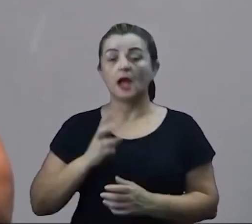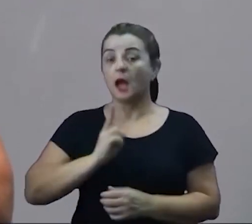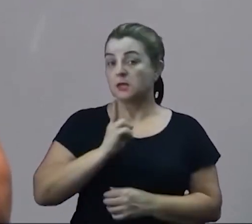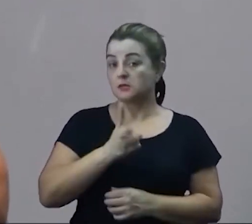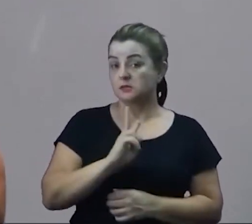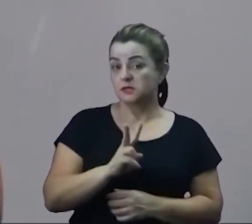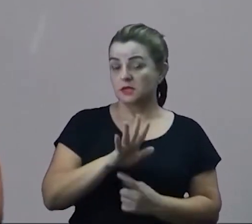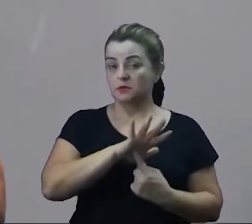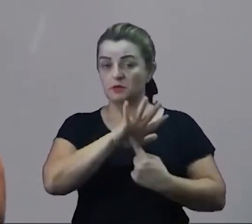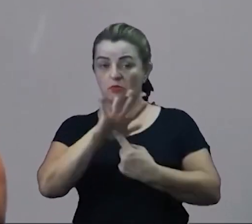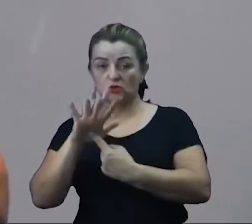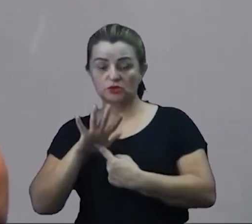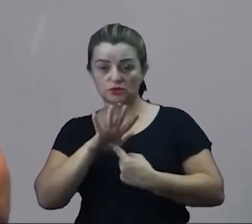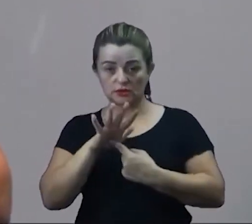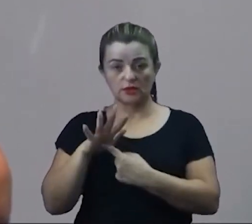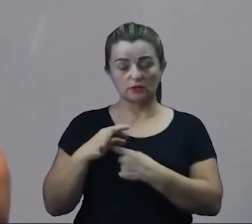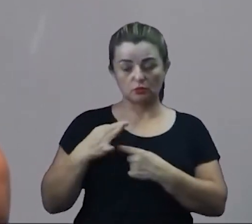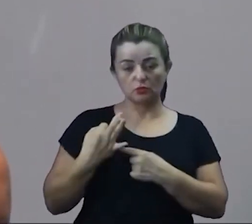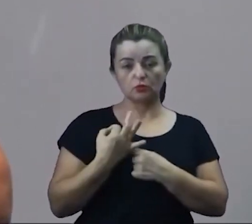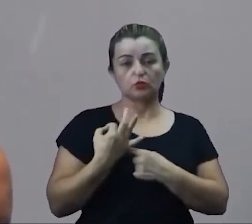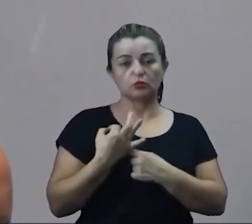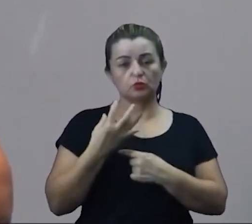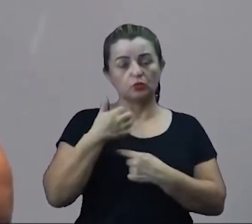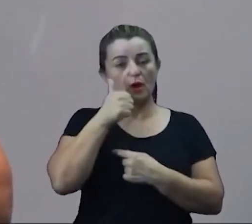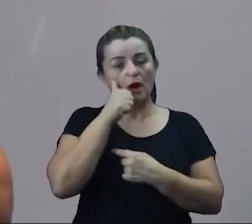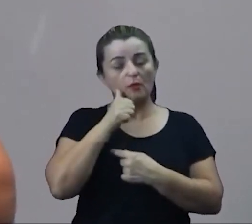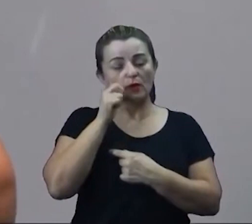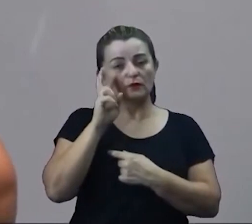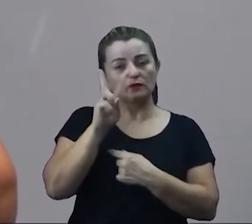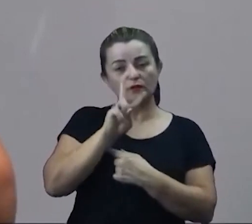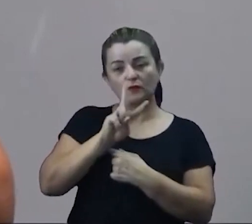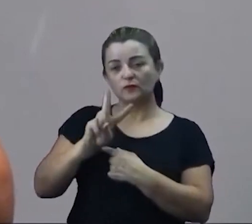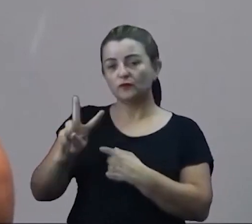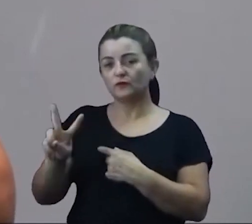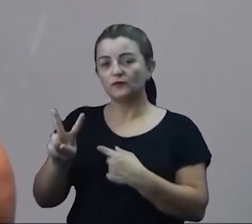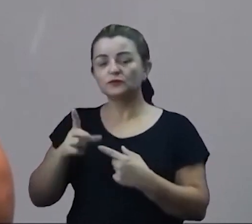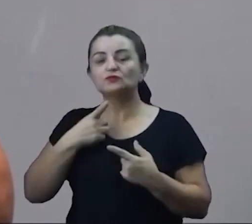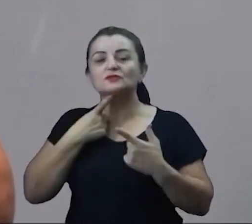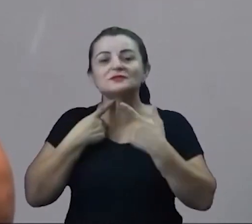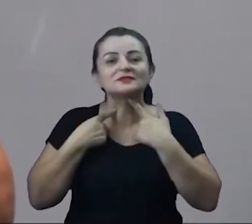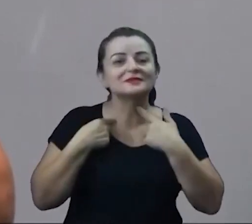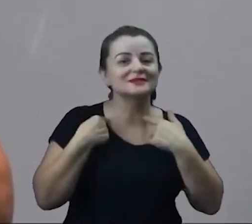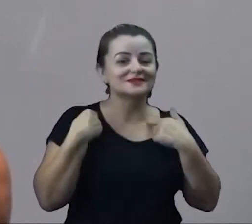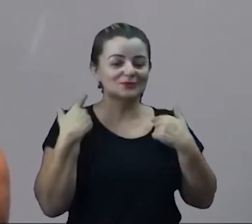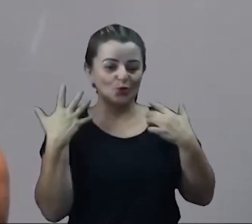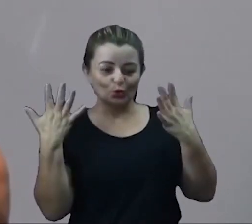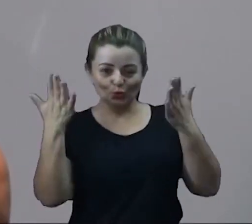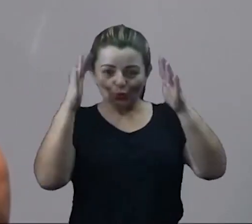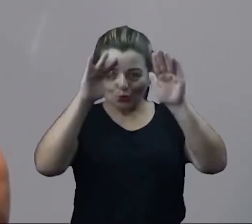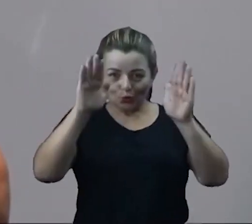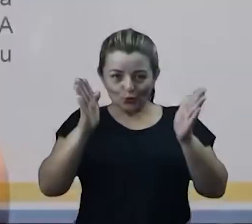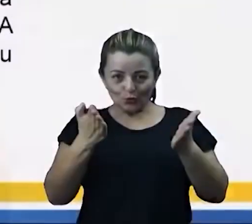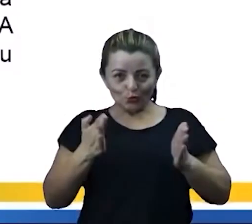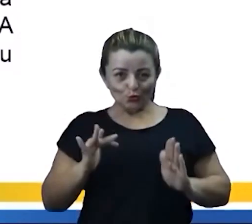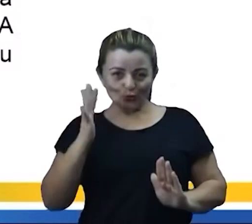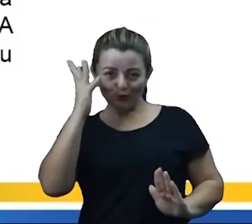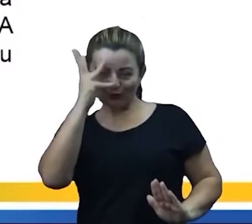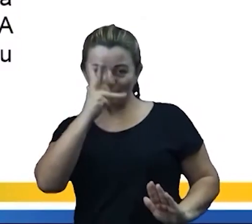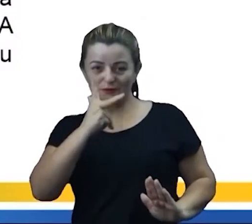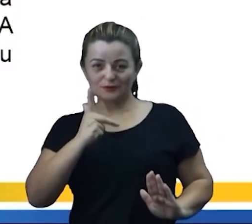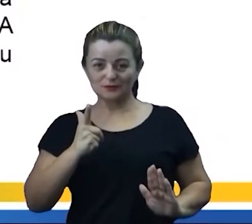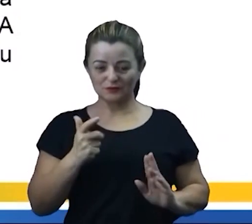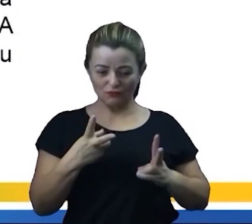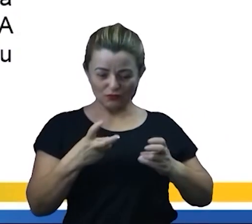Sempre mostrada em termos de excelência, a mulher foi vista como um ser desejado por sua beleza, tanto visualizando o